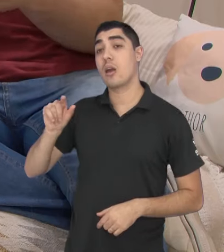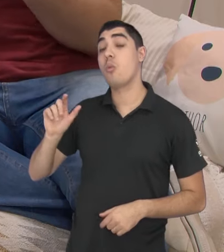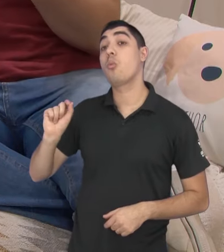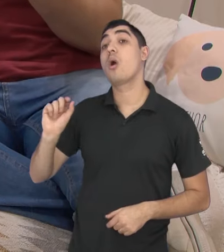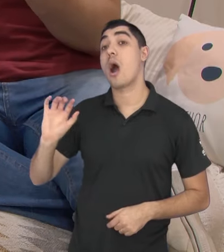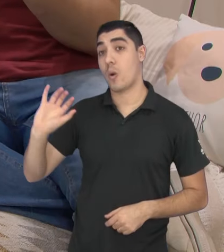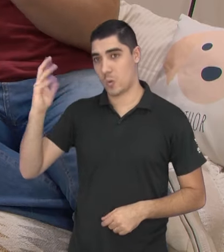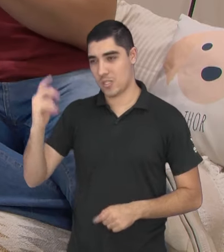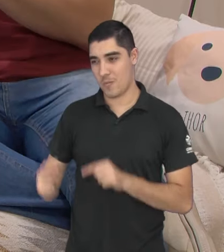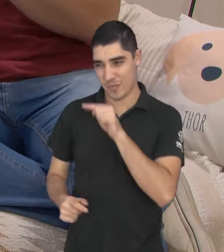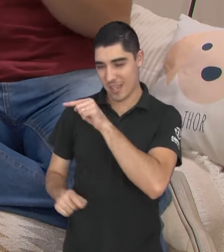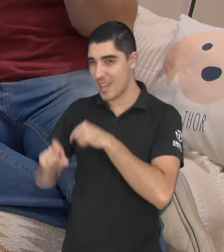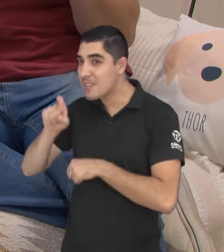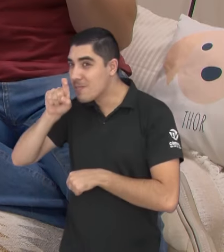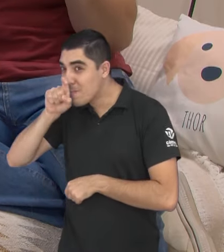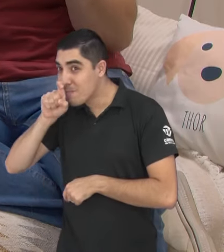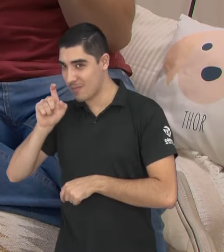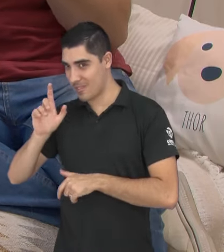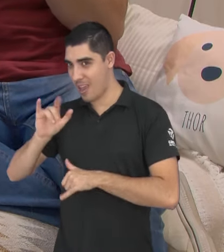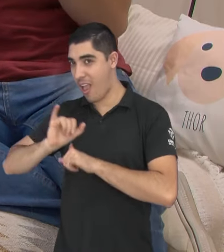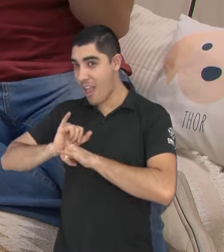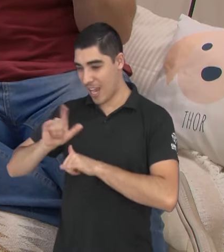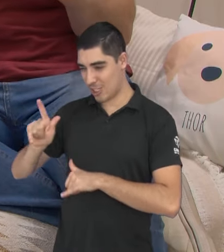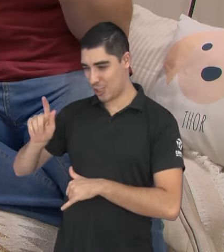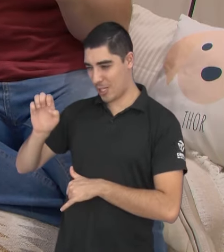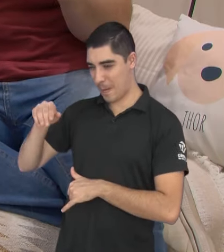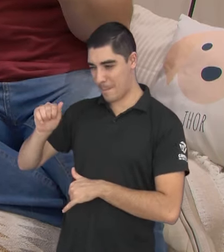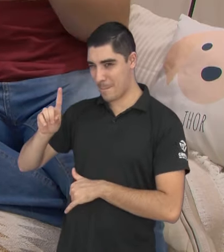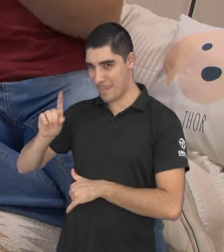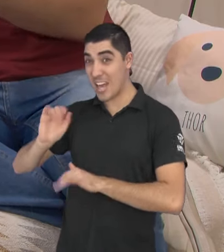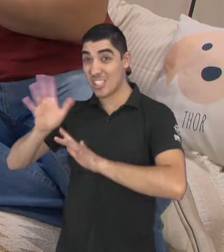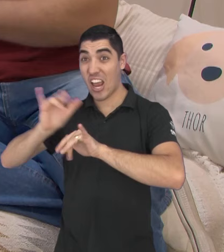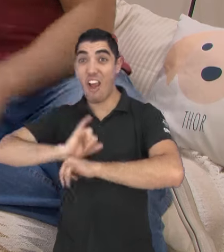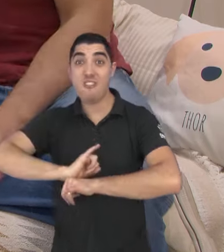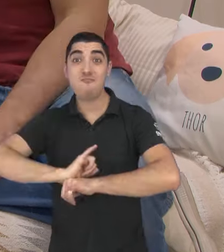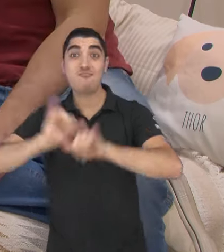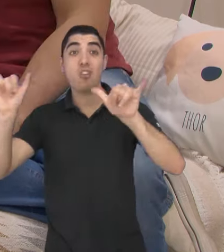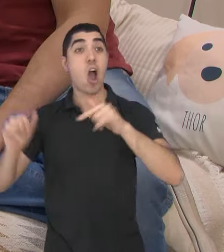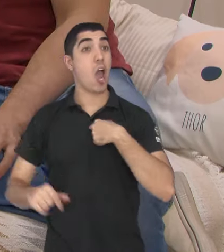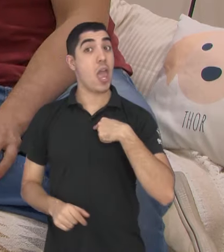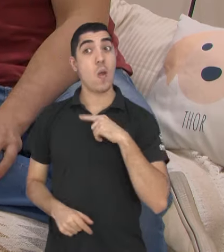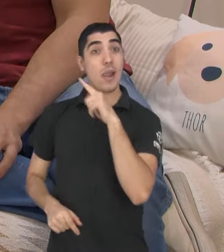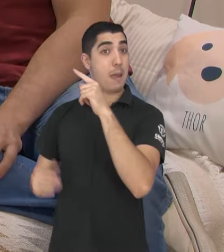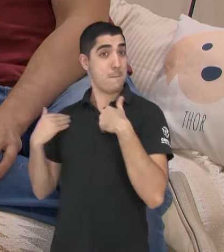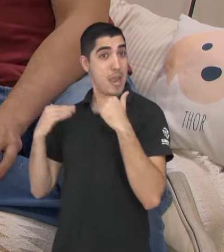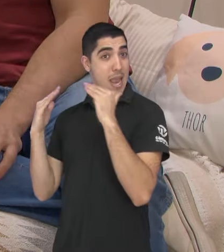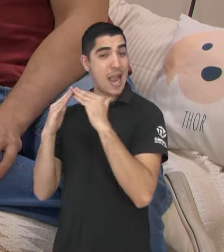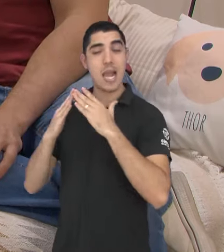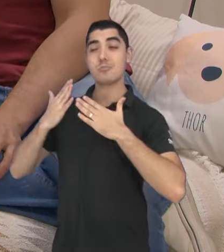para a passarinhada que tava um ambiente seguro, sossegado, que o Thor não ia fazer mal para